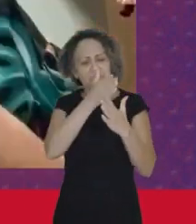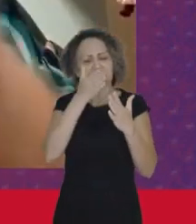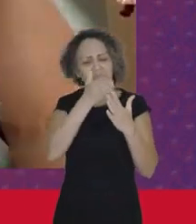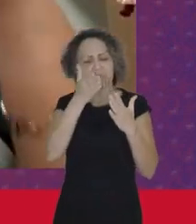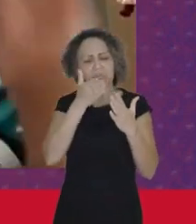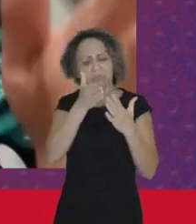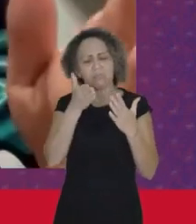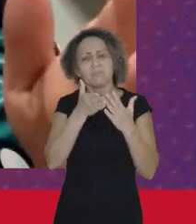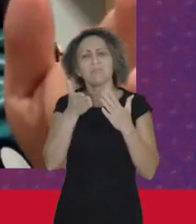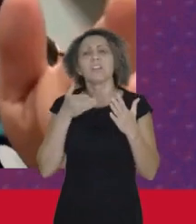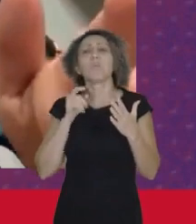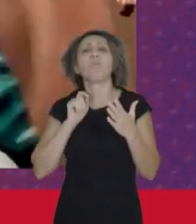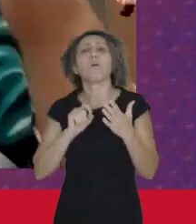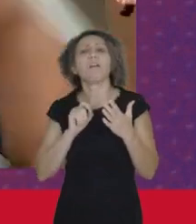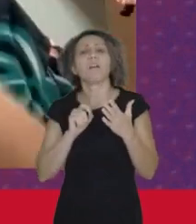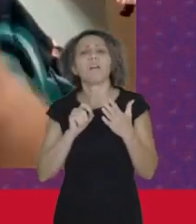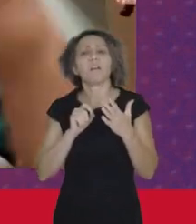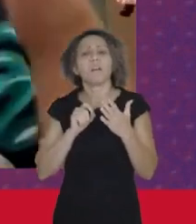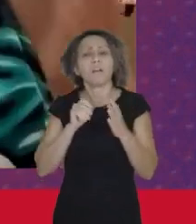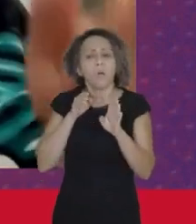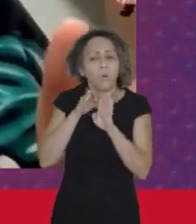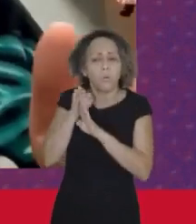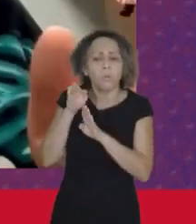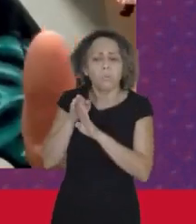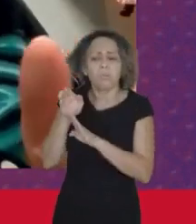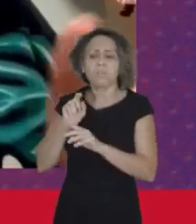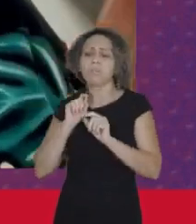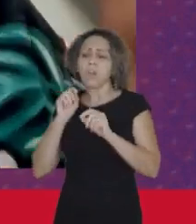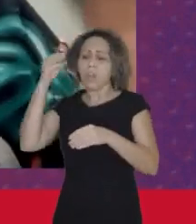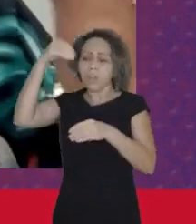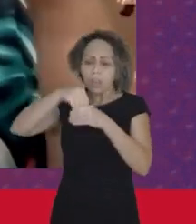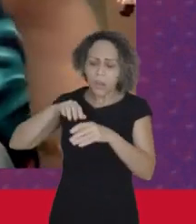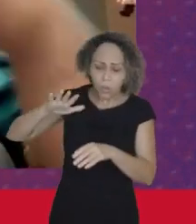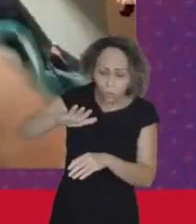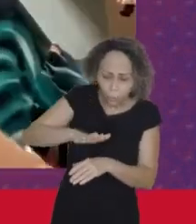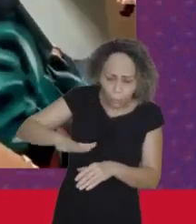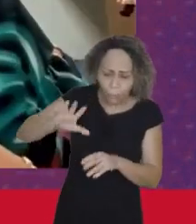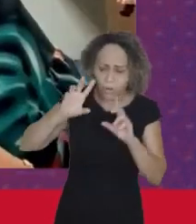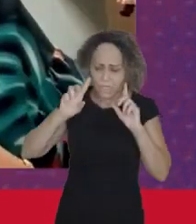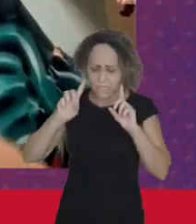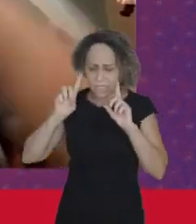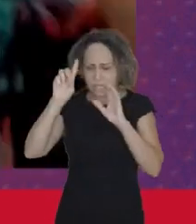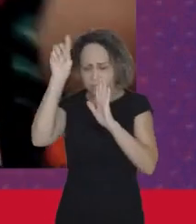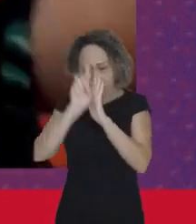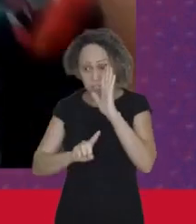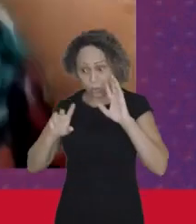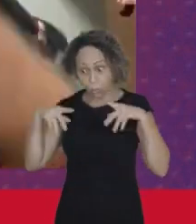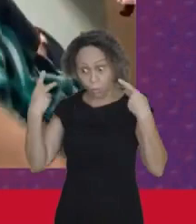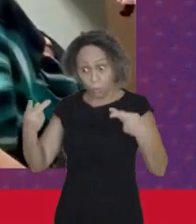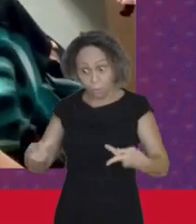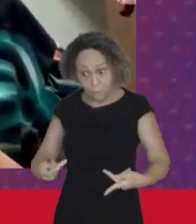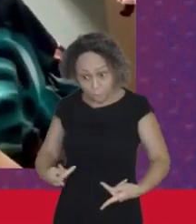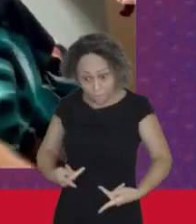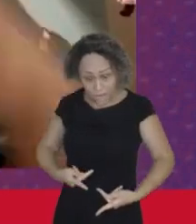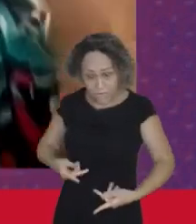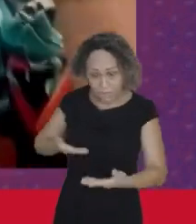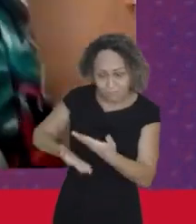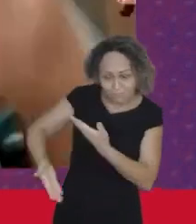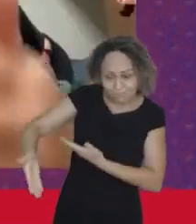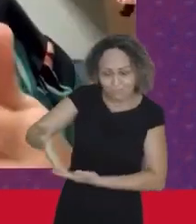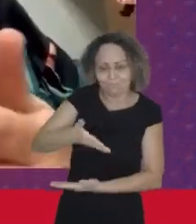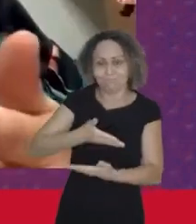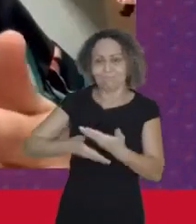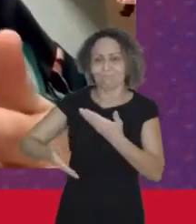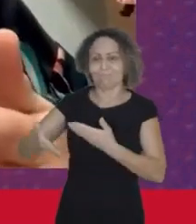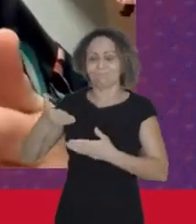que vão dar conta, no campo dos direitos humanos, da interseccionalidade e da transversalidade do